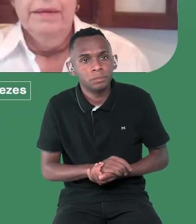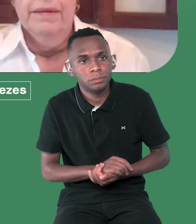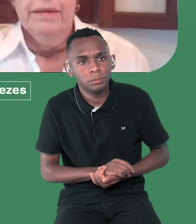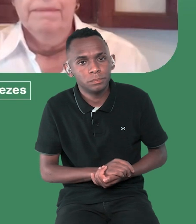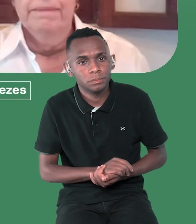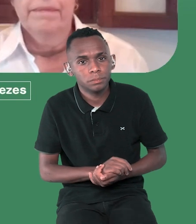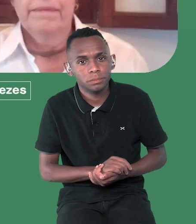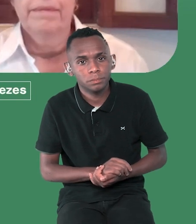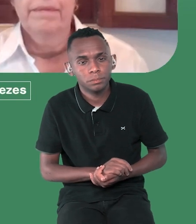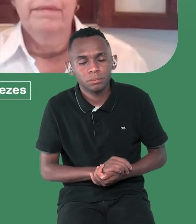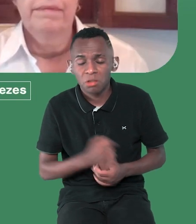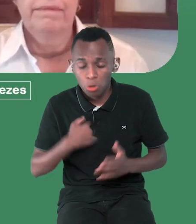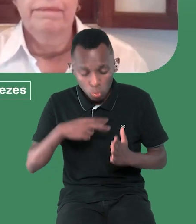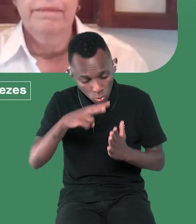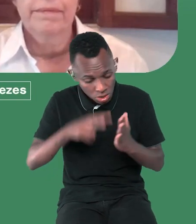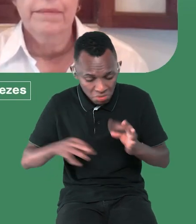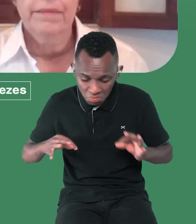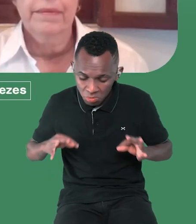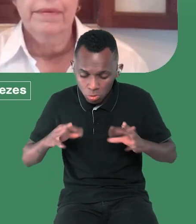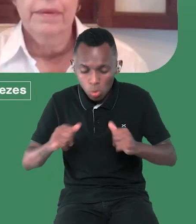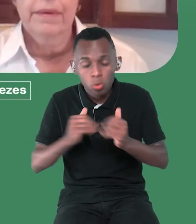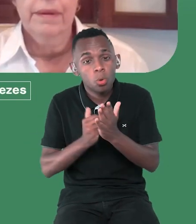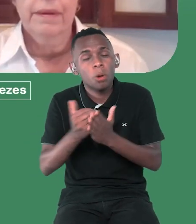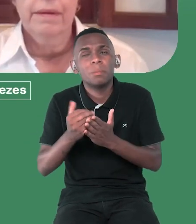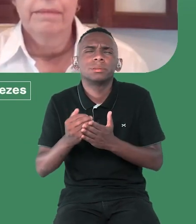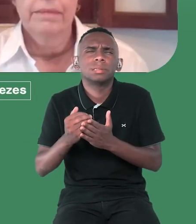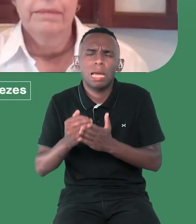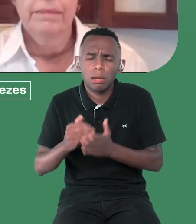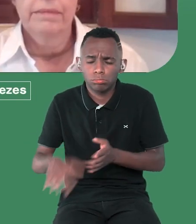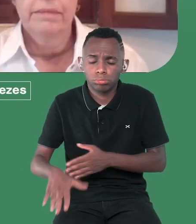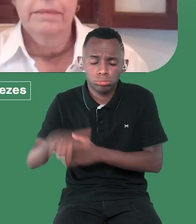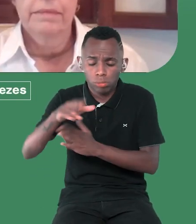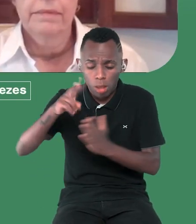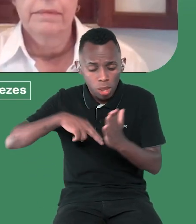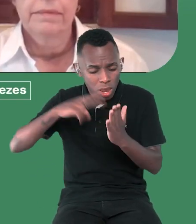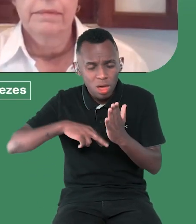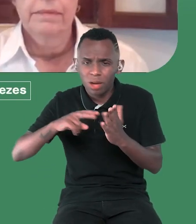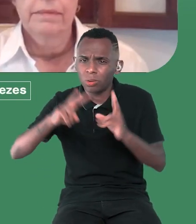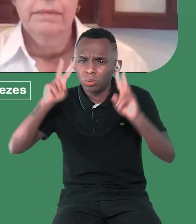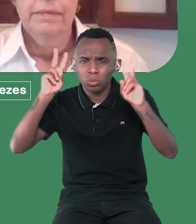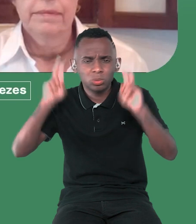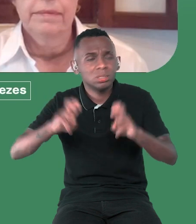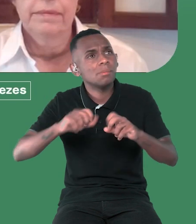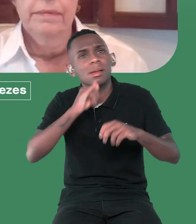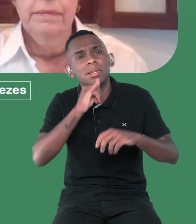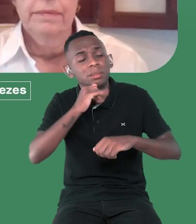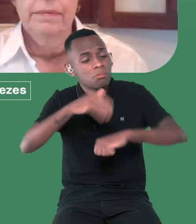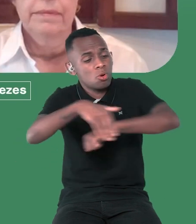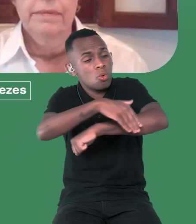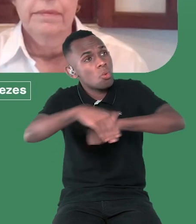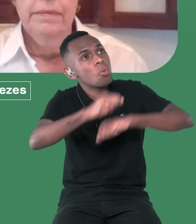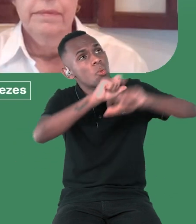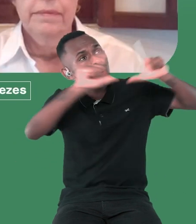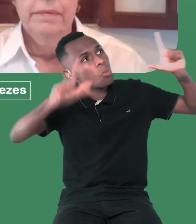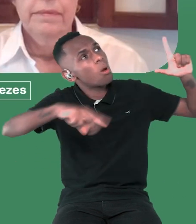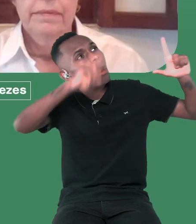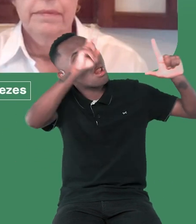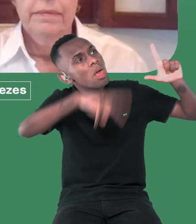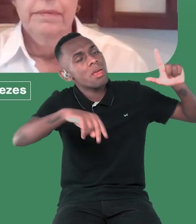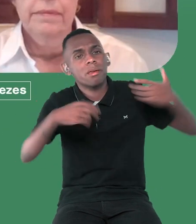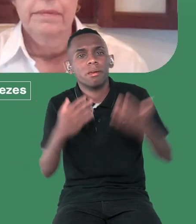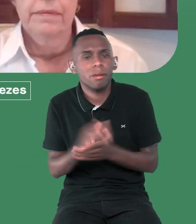Eu lia, na verdade, eu lia tudo, porque quando eu comecei a ler, eu lia até letreiro na rua, eu lia bula de remédio, eu lia tudo que caía na minha